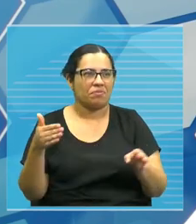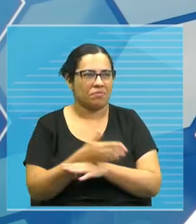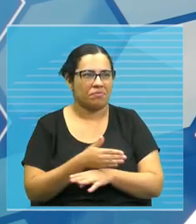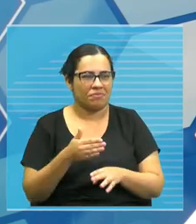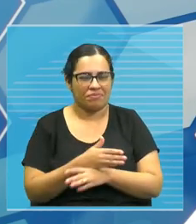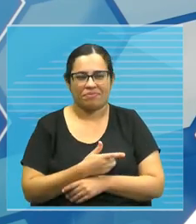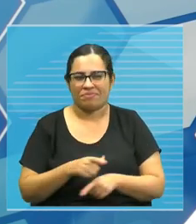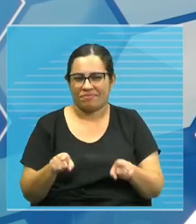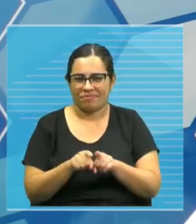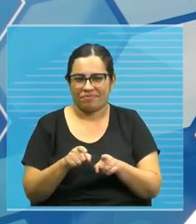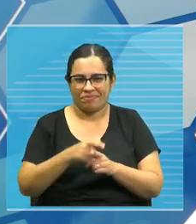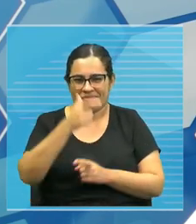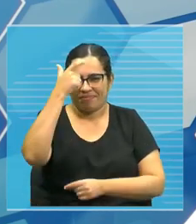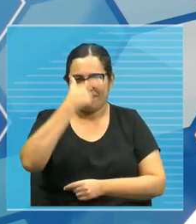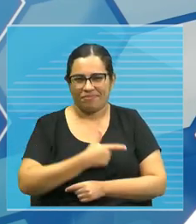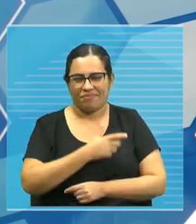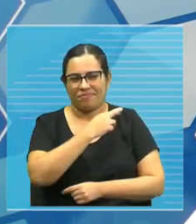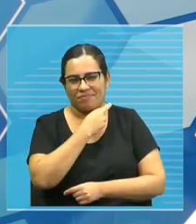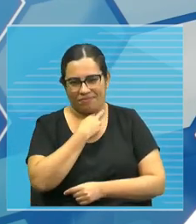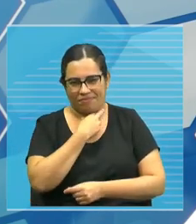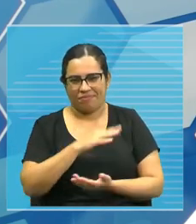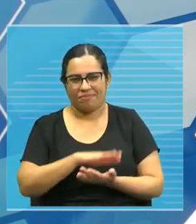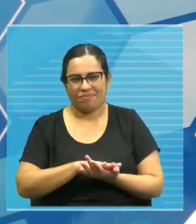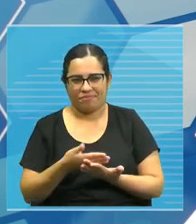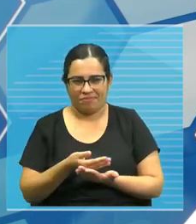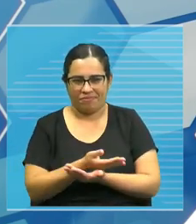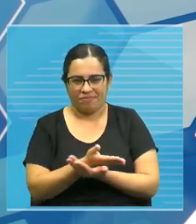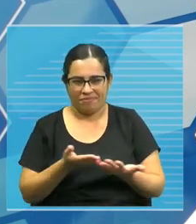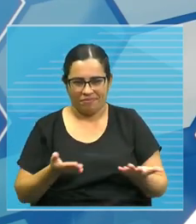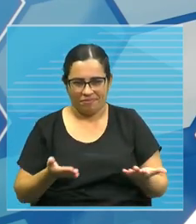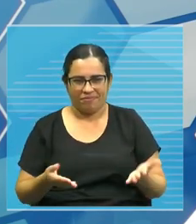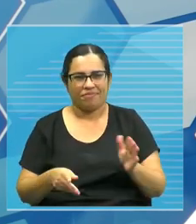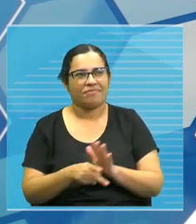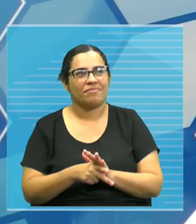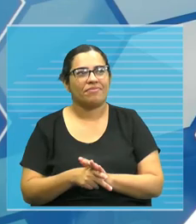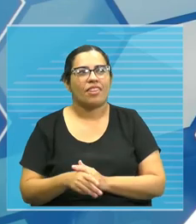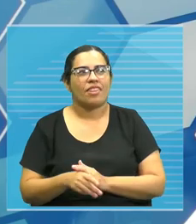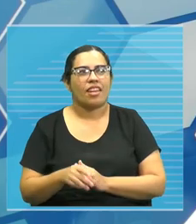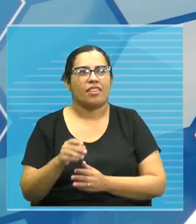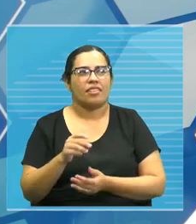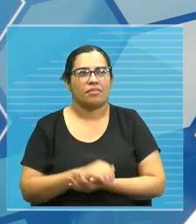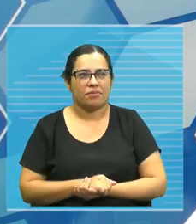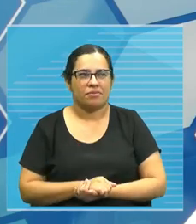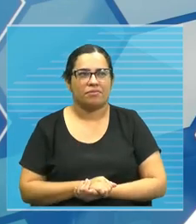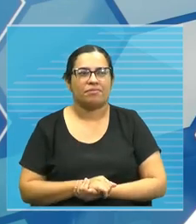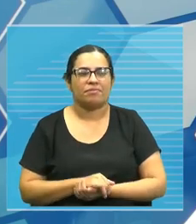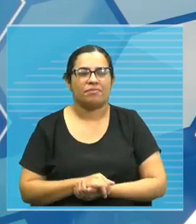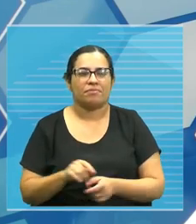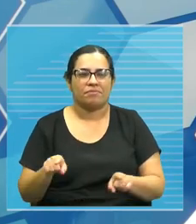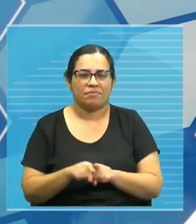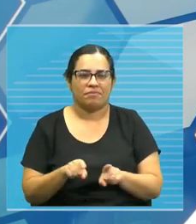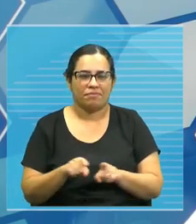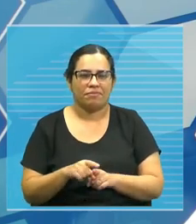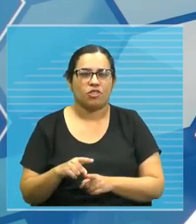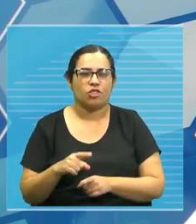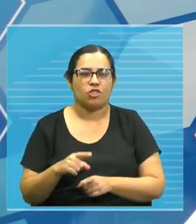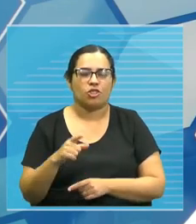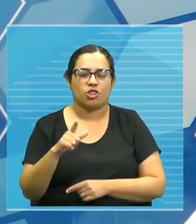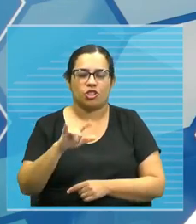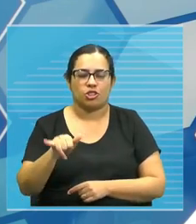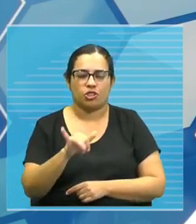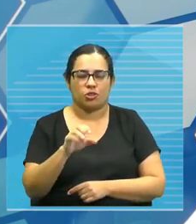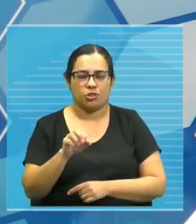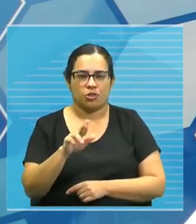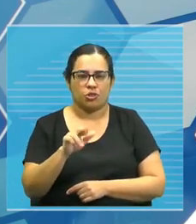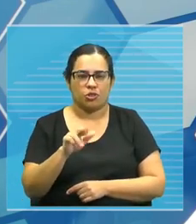Rosinha ali fazendo a Interpretação para vocês das libras e meu amigo que super Jorge comandando